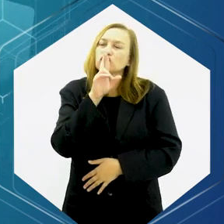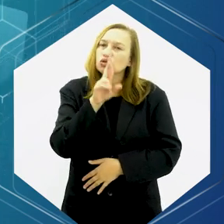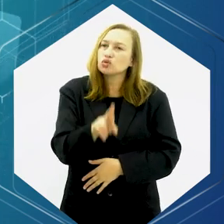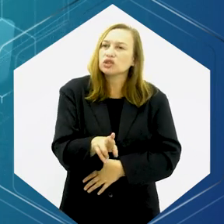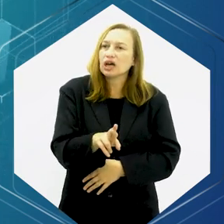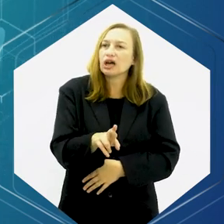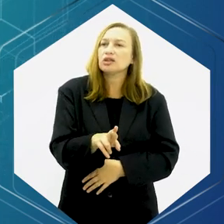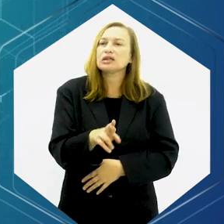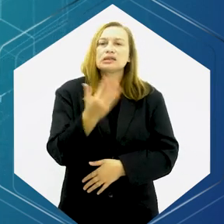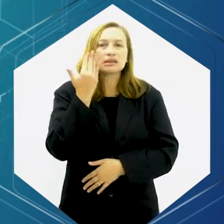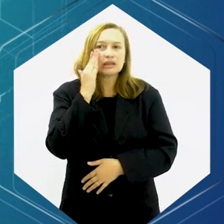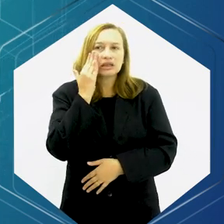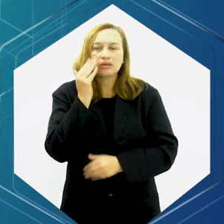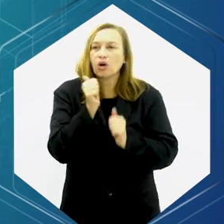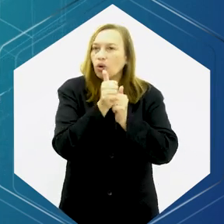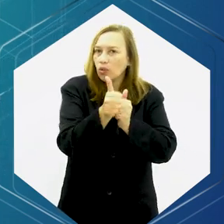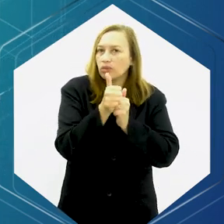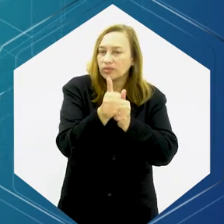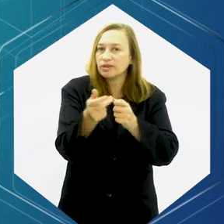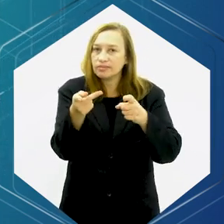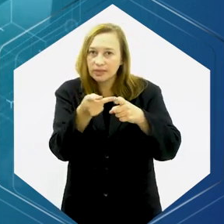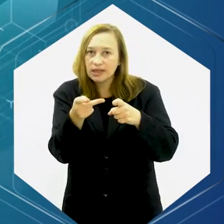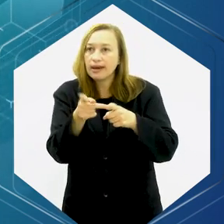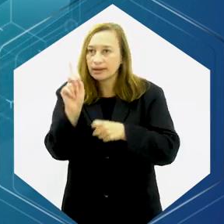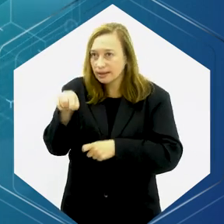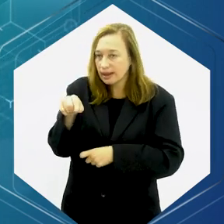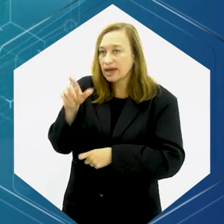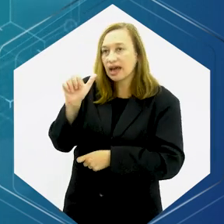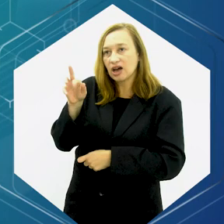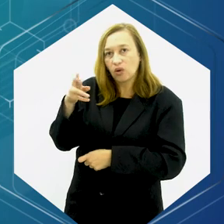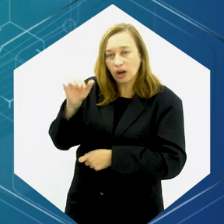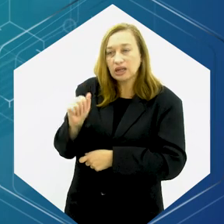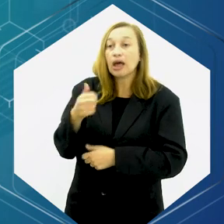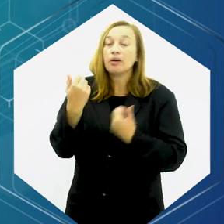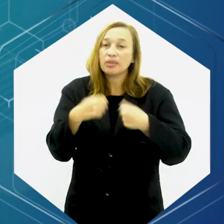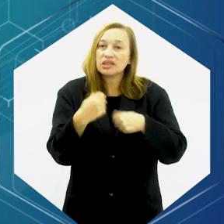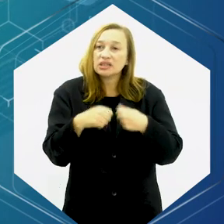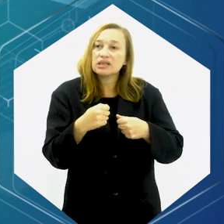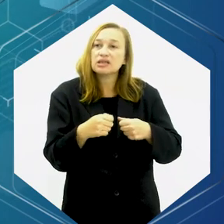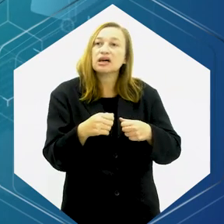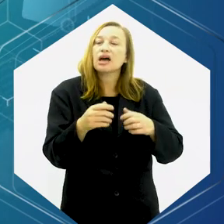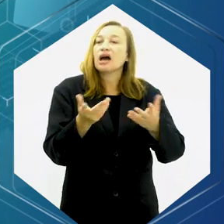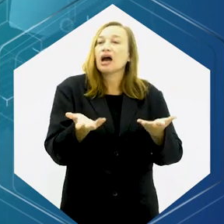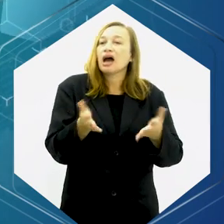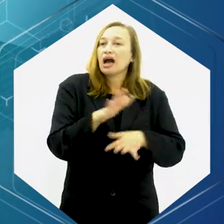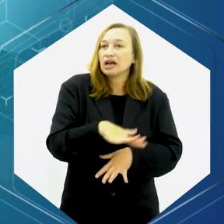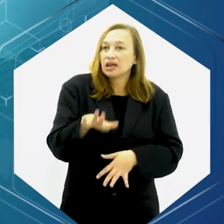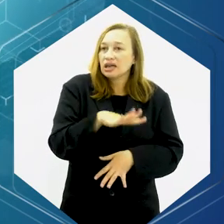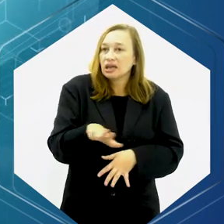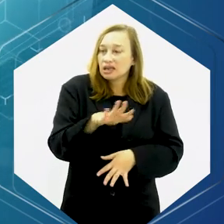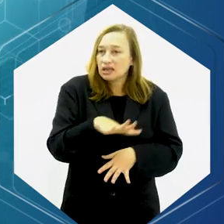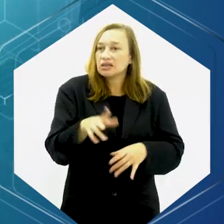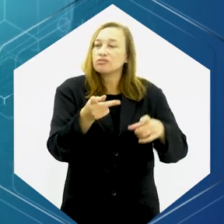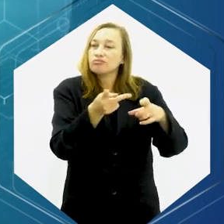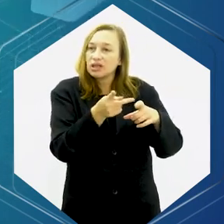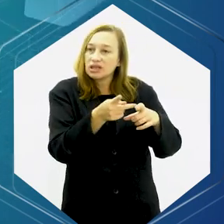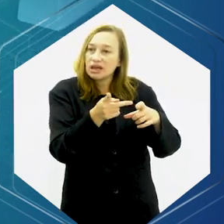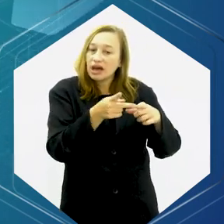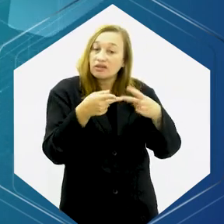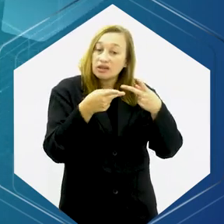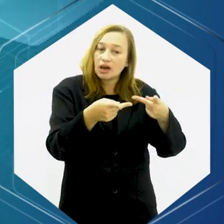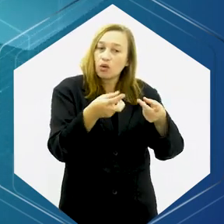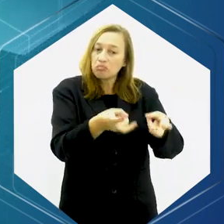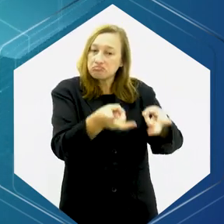que para ter esses resultados para ter essa noção é um acompanhamento Pediátrico né Carolina preciso essa criança ter consultas né com o